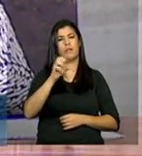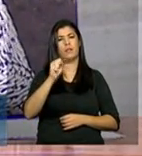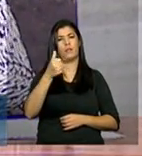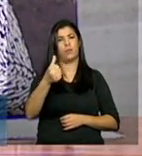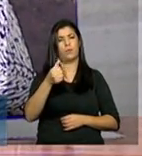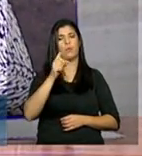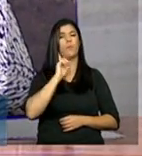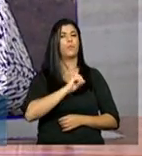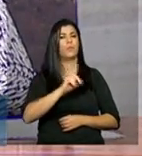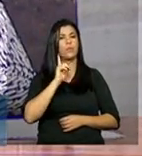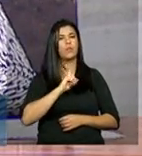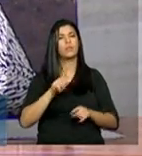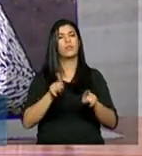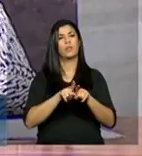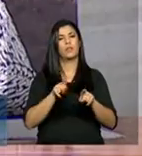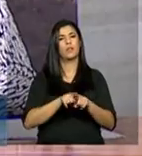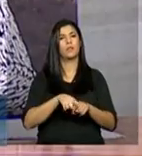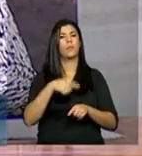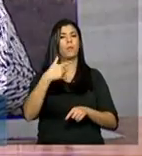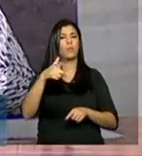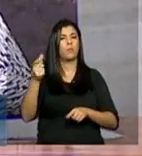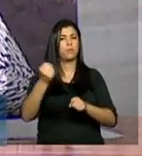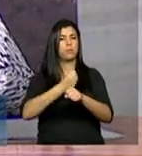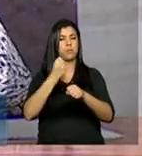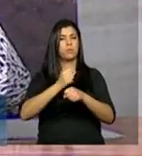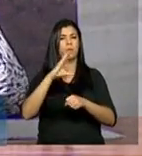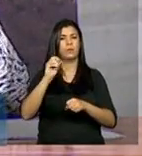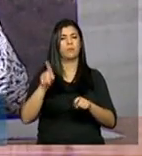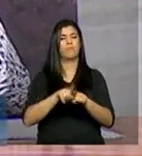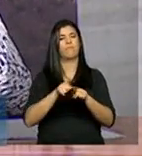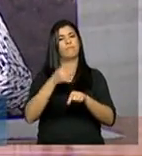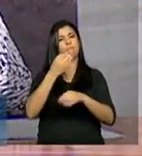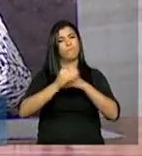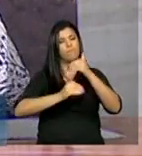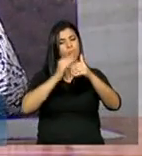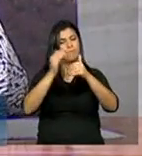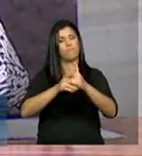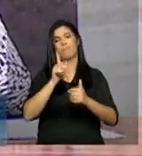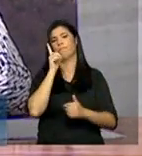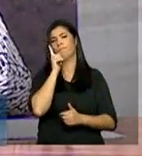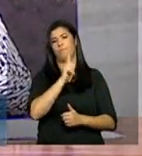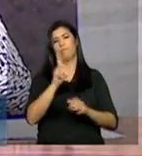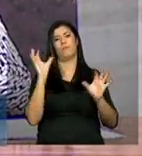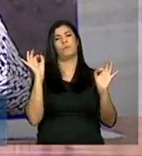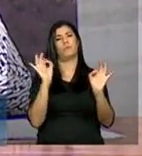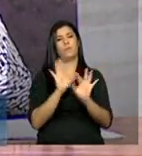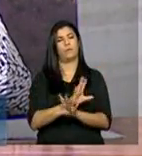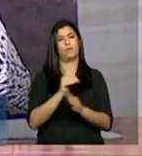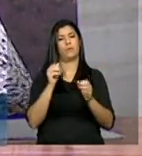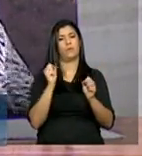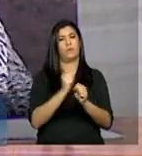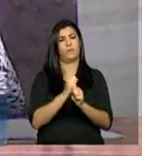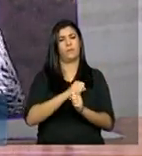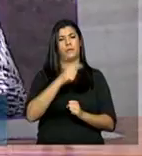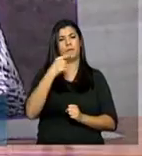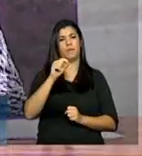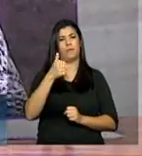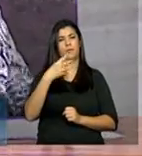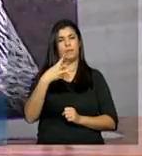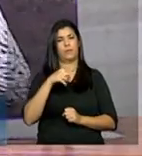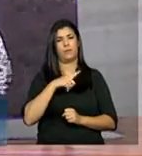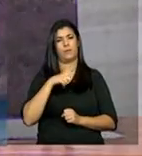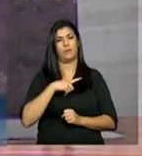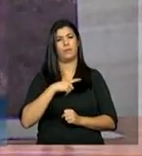que nós já sabíamos que, pelo estágio que estava naquele momento, não seria possível concluir até o final de 2014. Então,